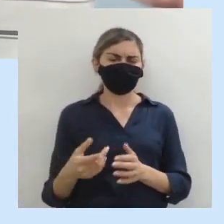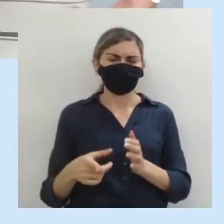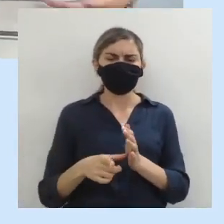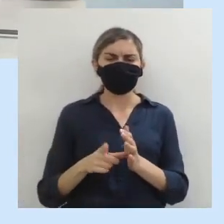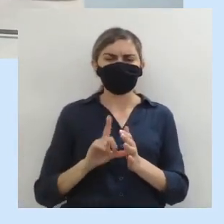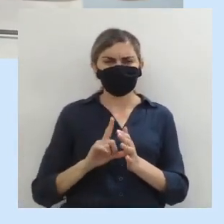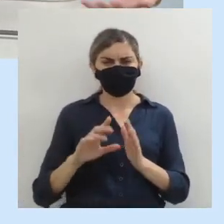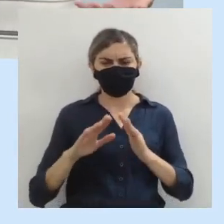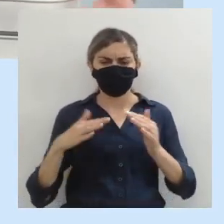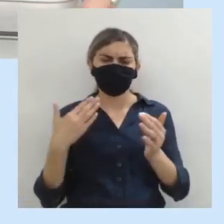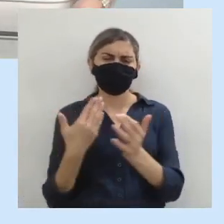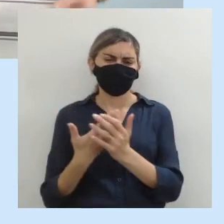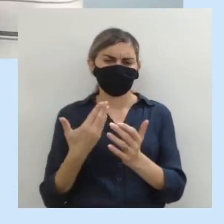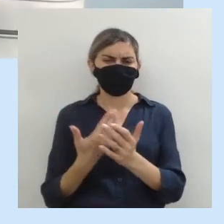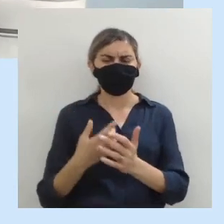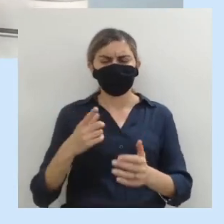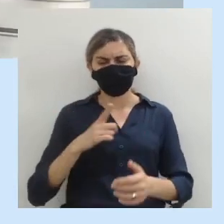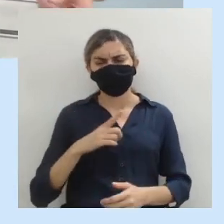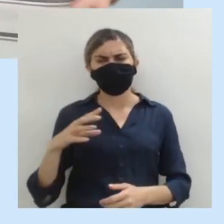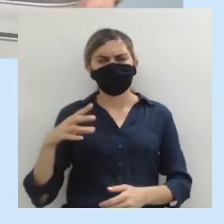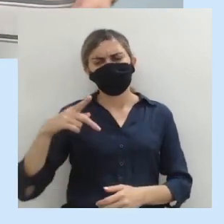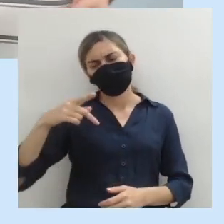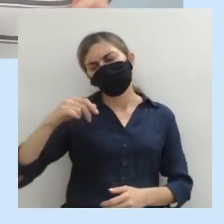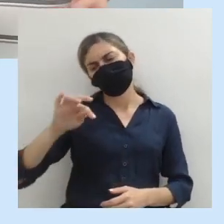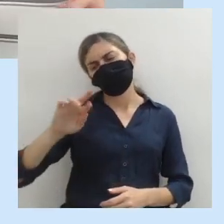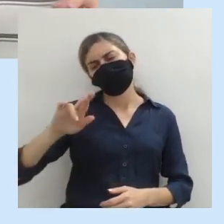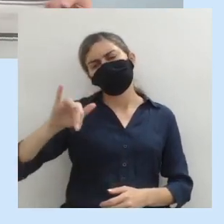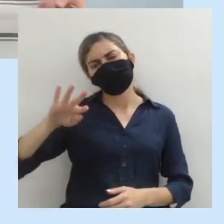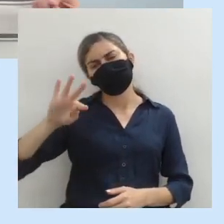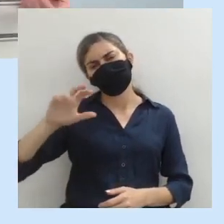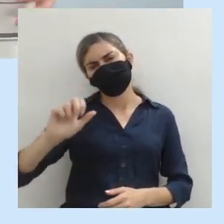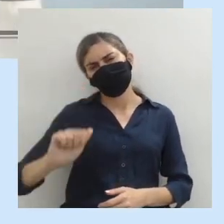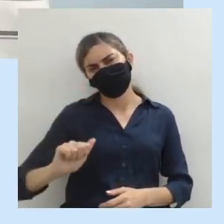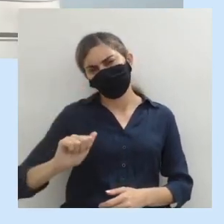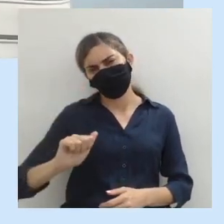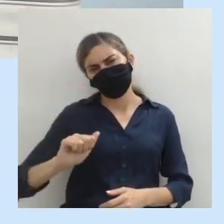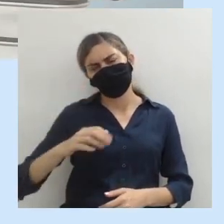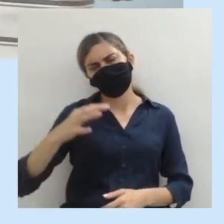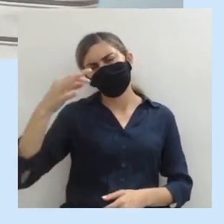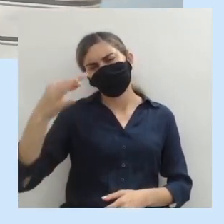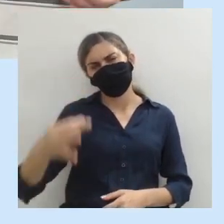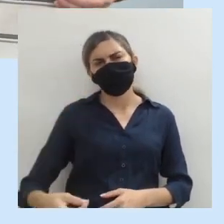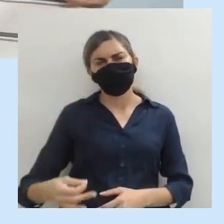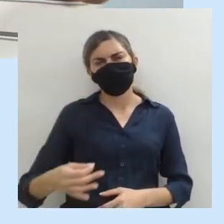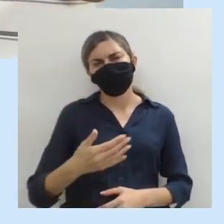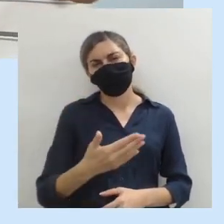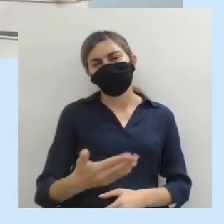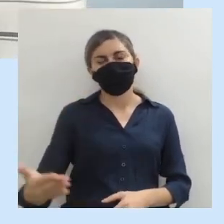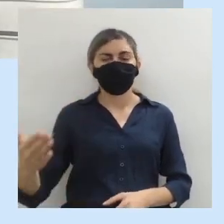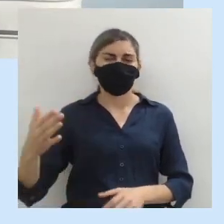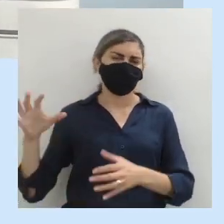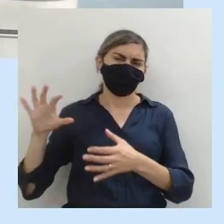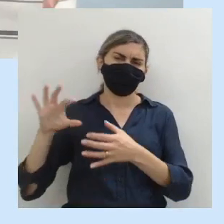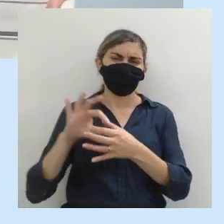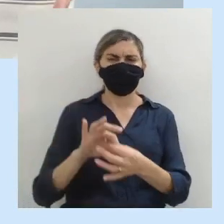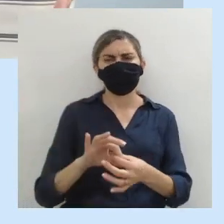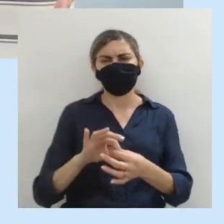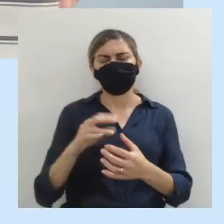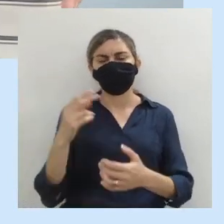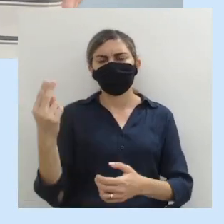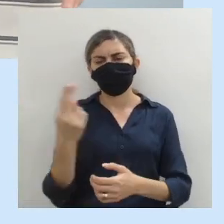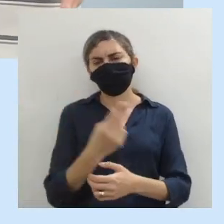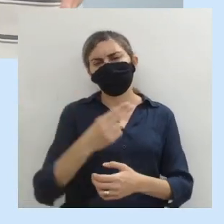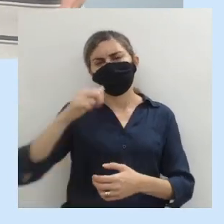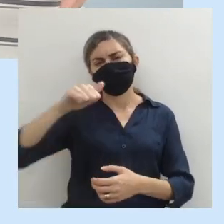antes da escolástica, nós tínhamos a patrística, certo? Que é justamente uma vertente ligada ao nome